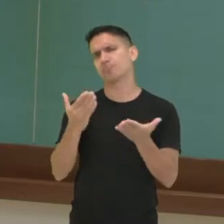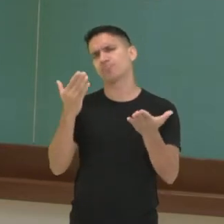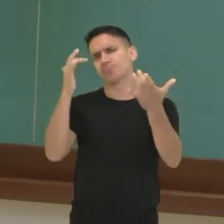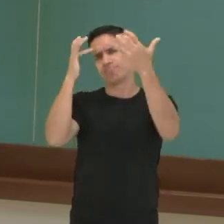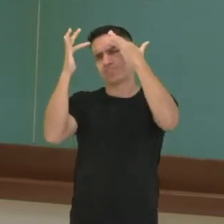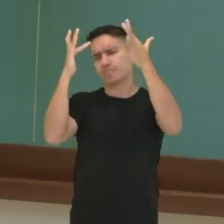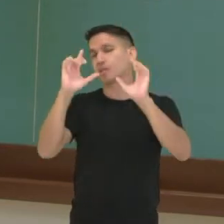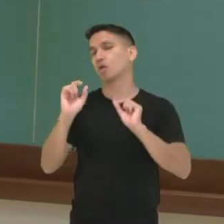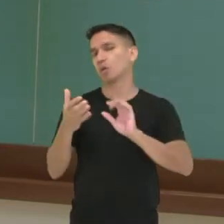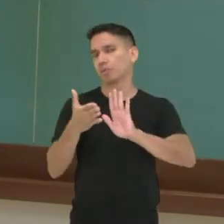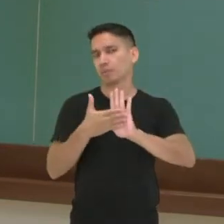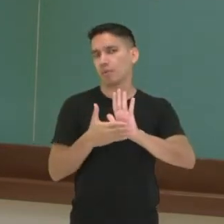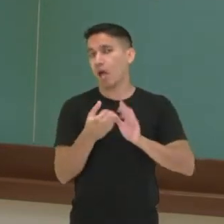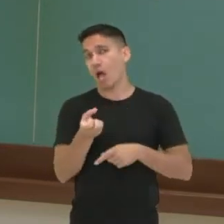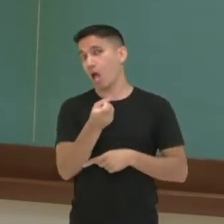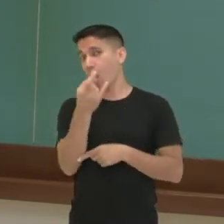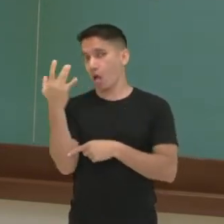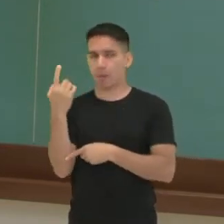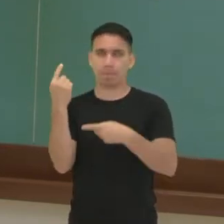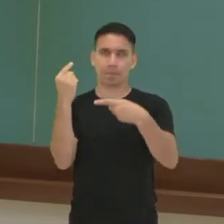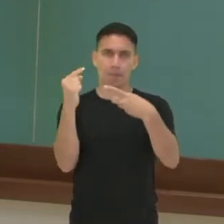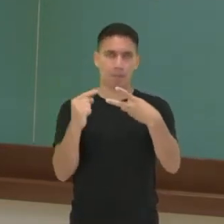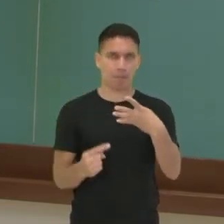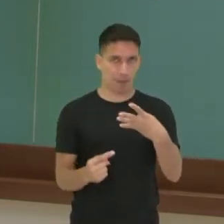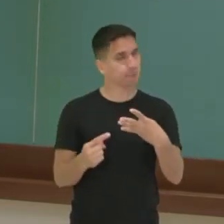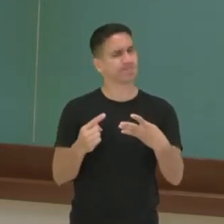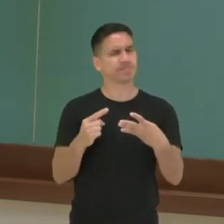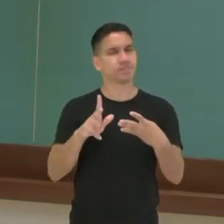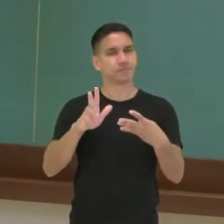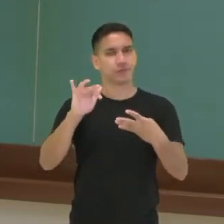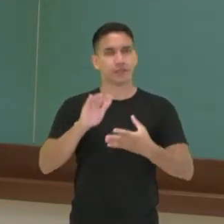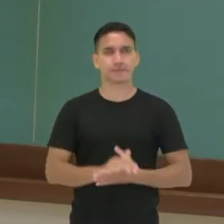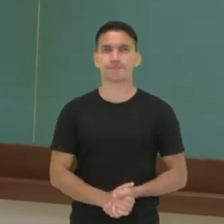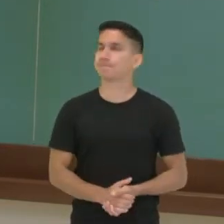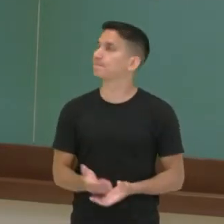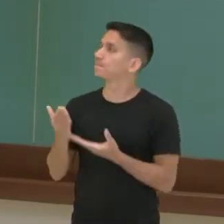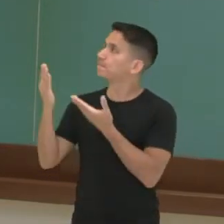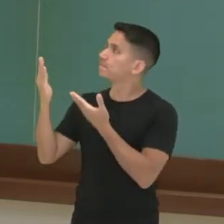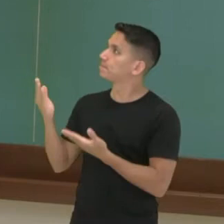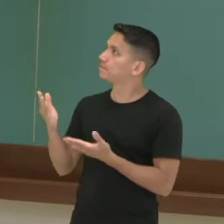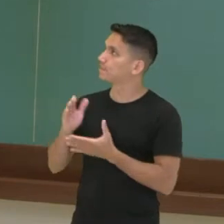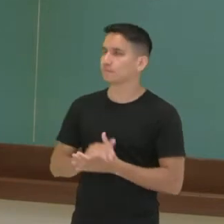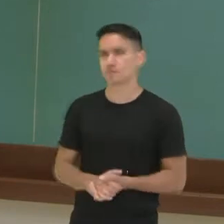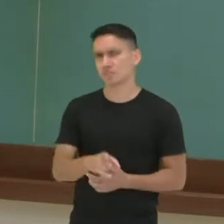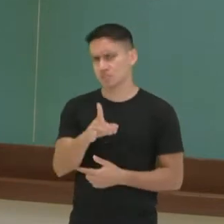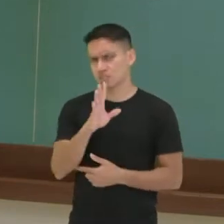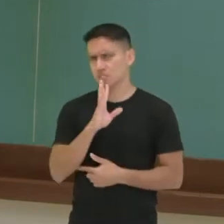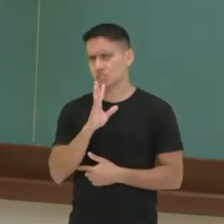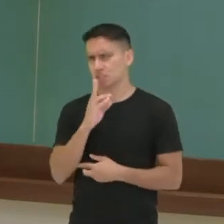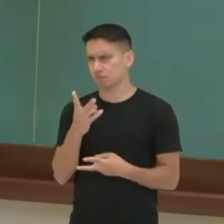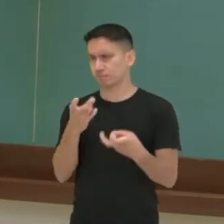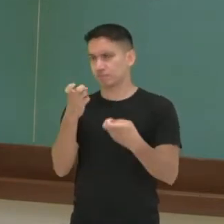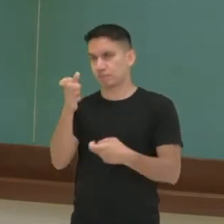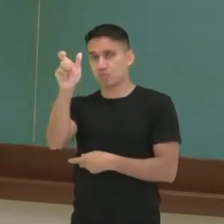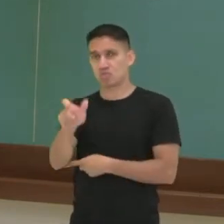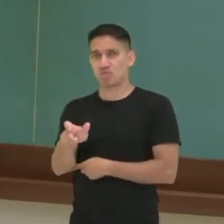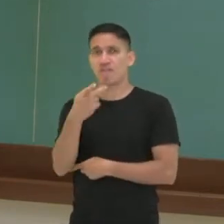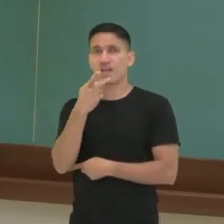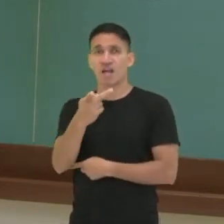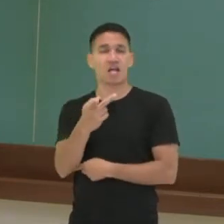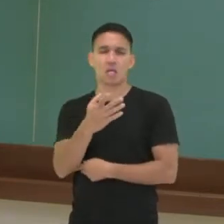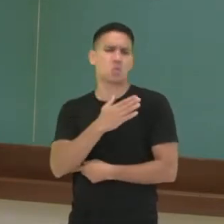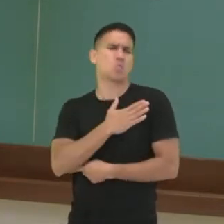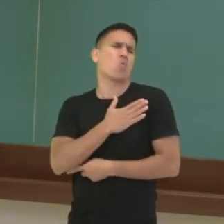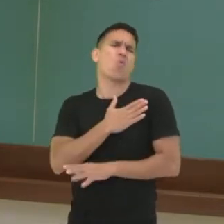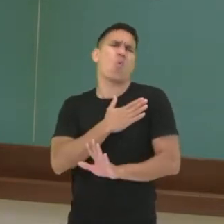sobre algumas questões. Então vamos refletir sobre essas questões aqui. Já ouviu alguém dizer que não gosta de